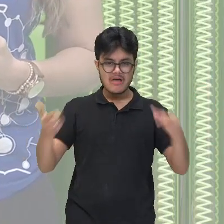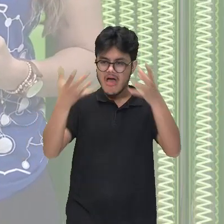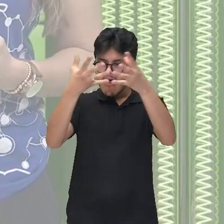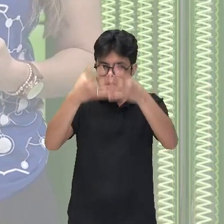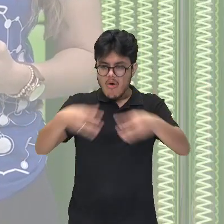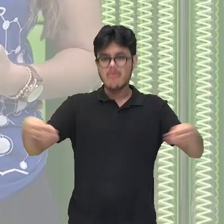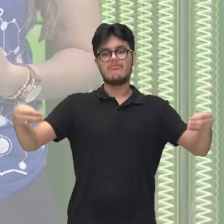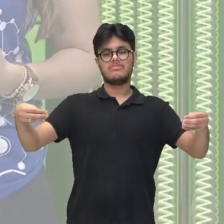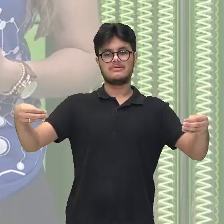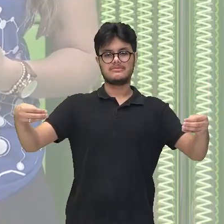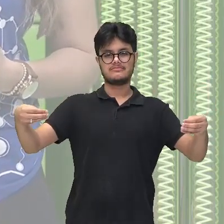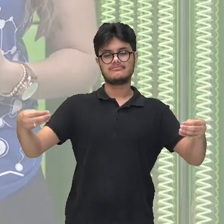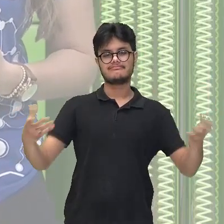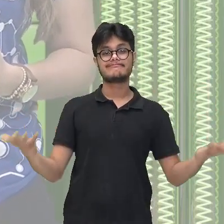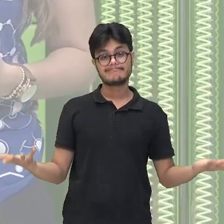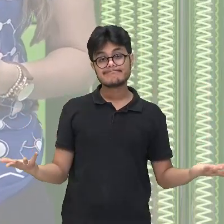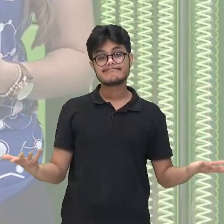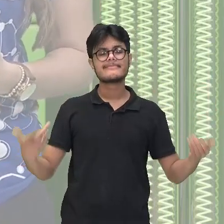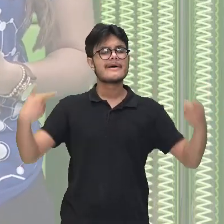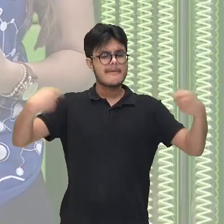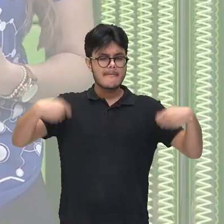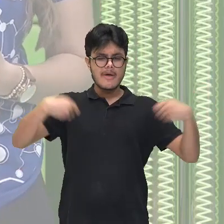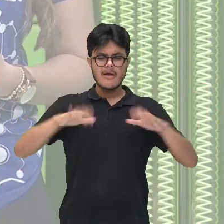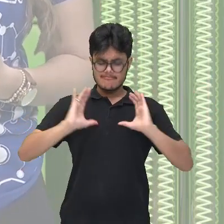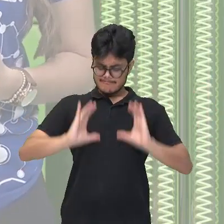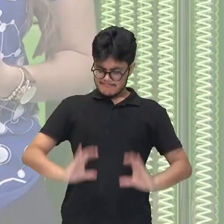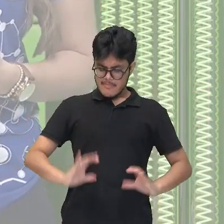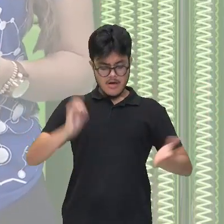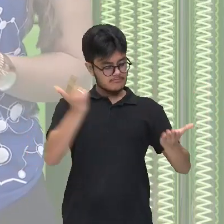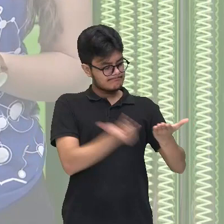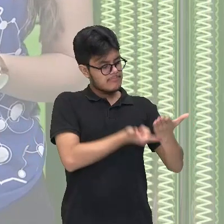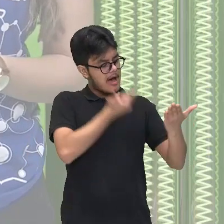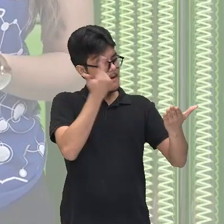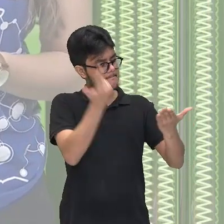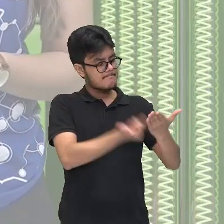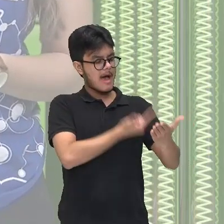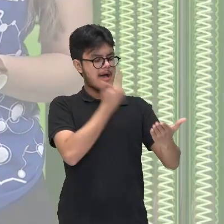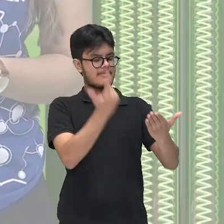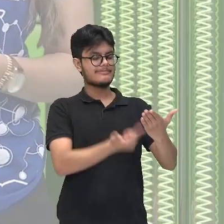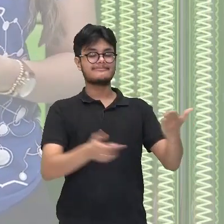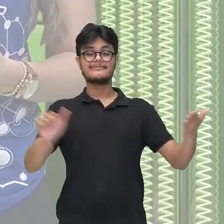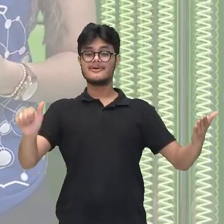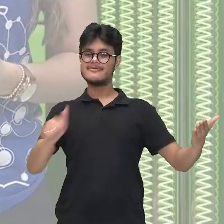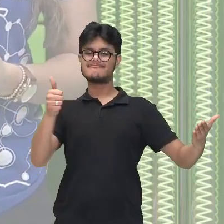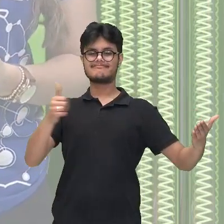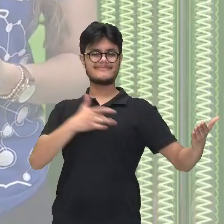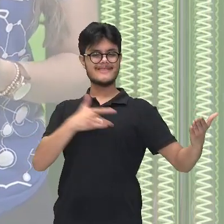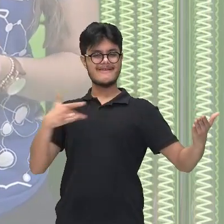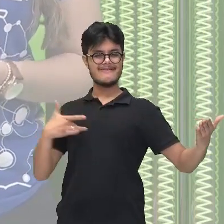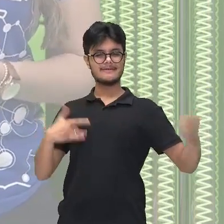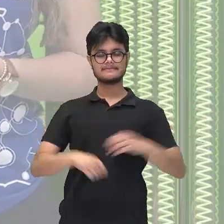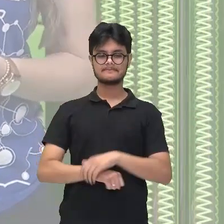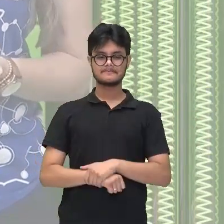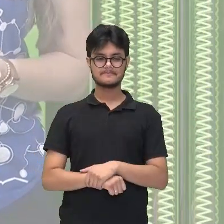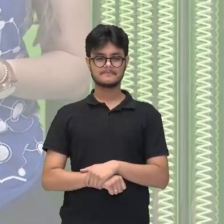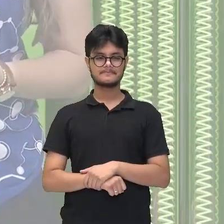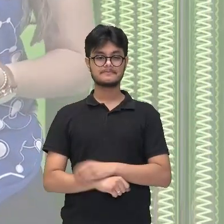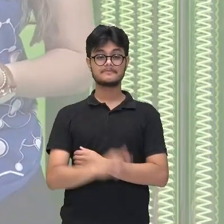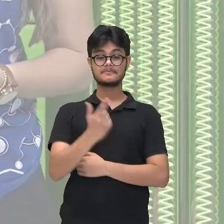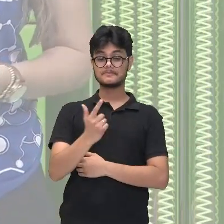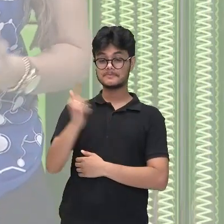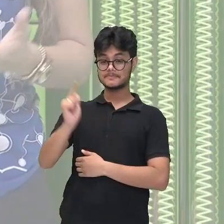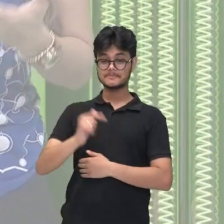você sempre ter esse hábito de ler livros é muito positivo. Outro